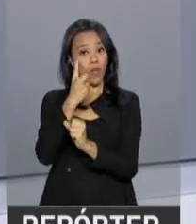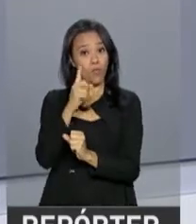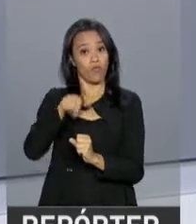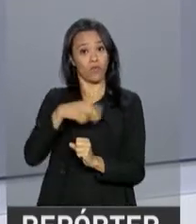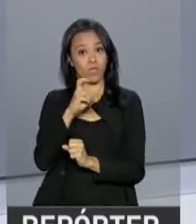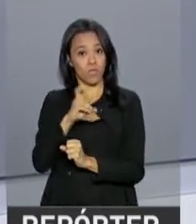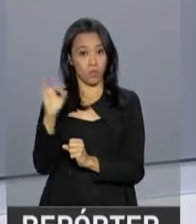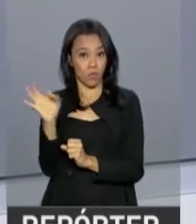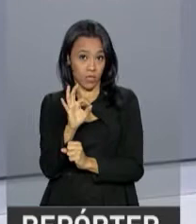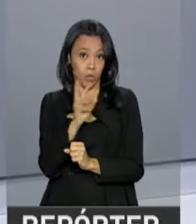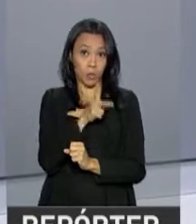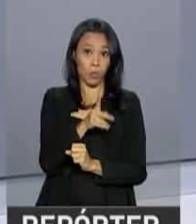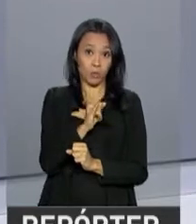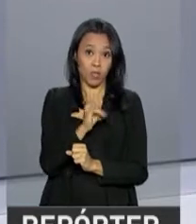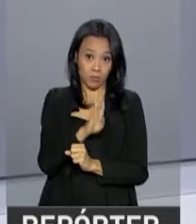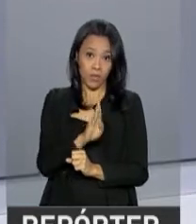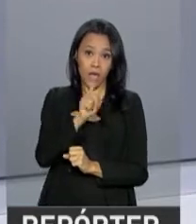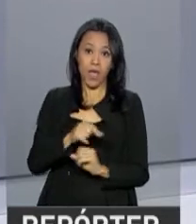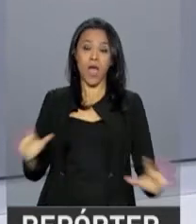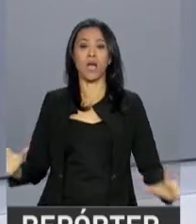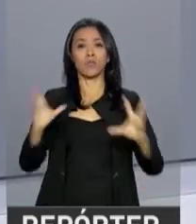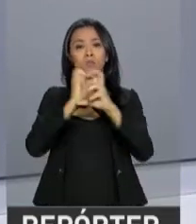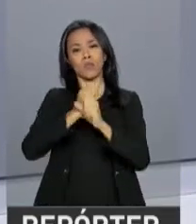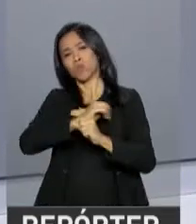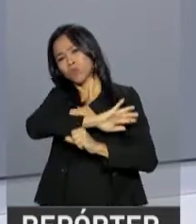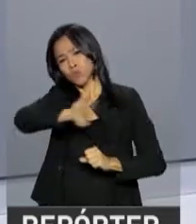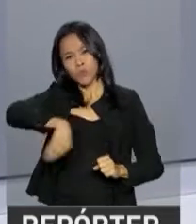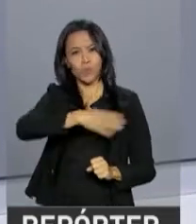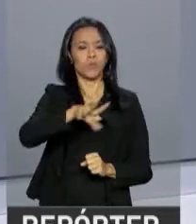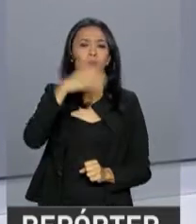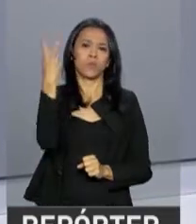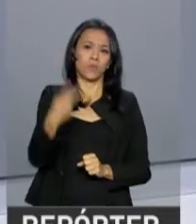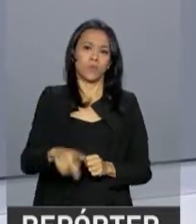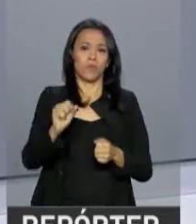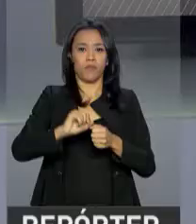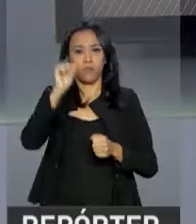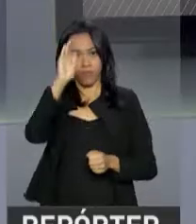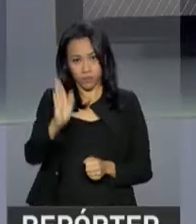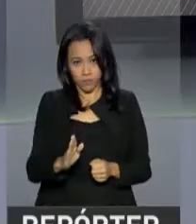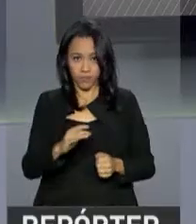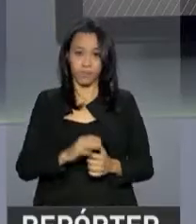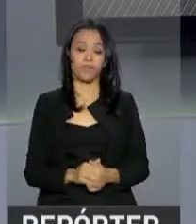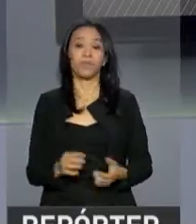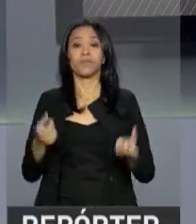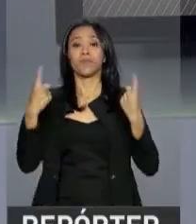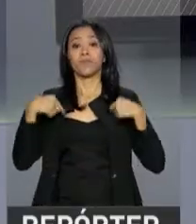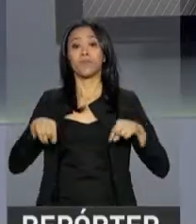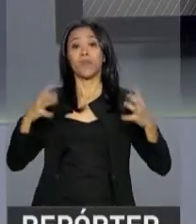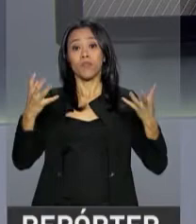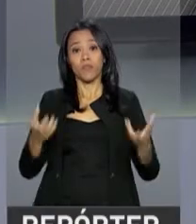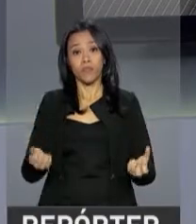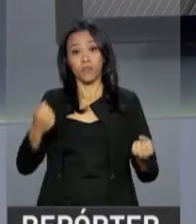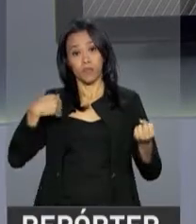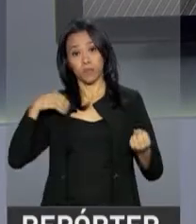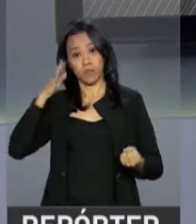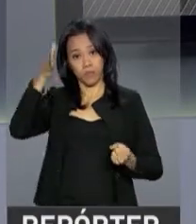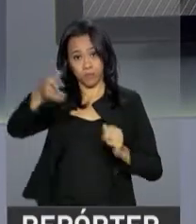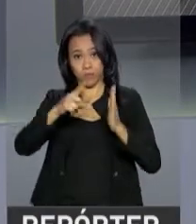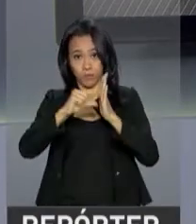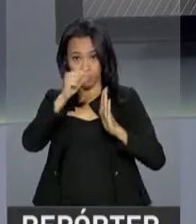produto interno bruto é a soma de todos os bens e serviços produzidos no país nós vamos agora voltar ao palácio planalto